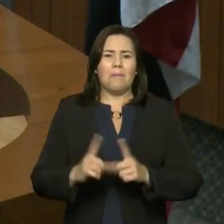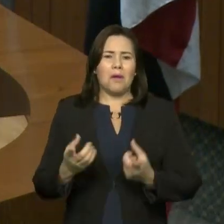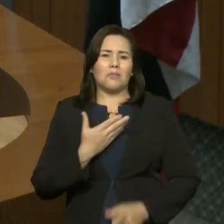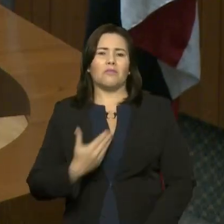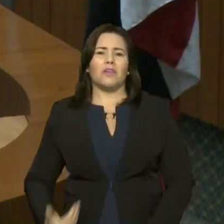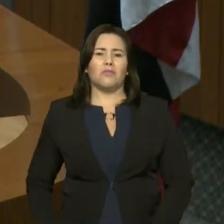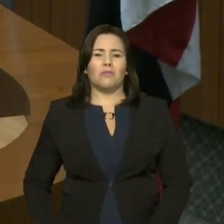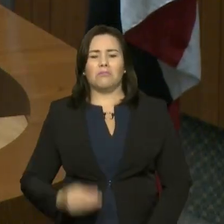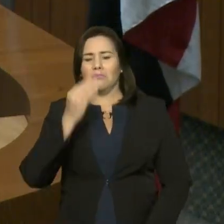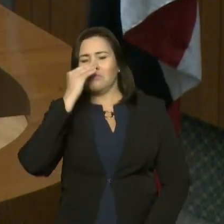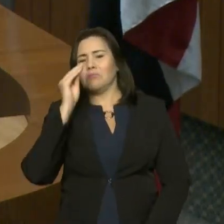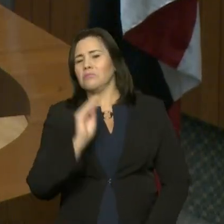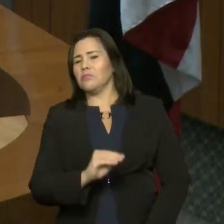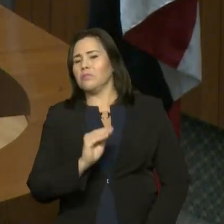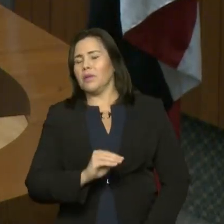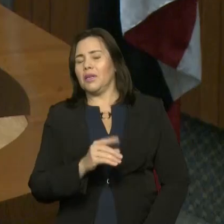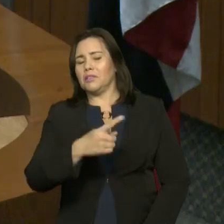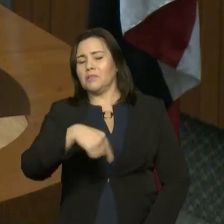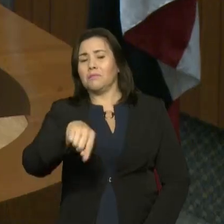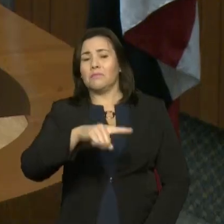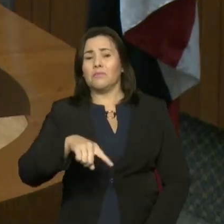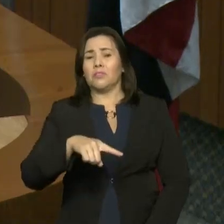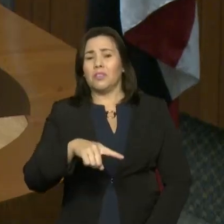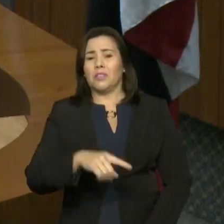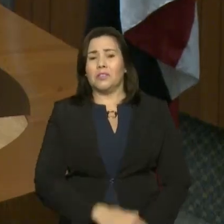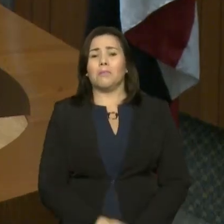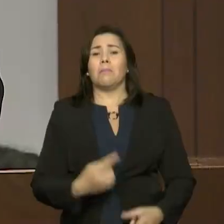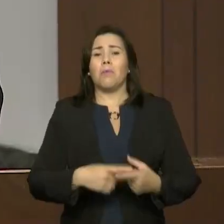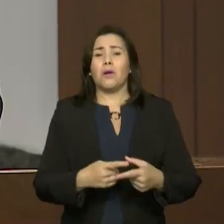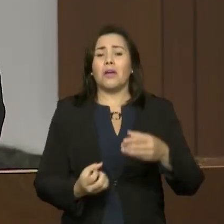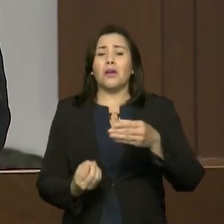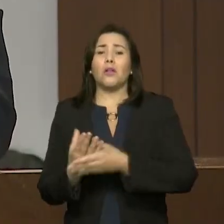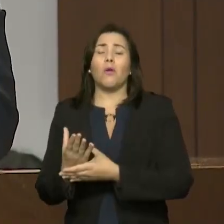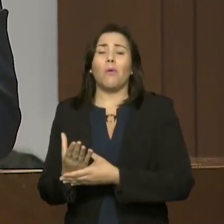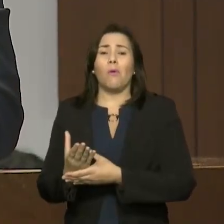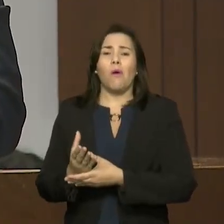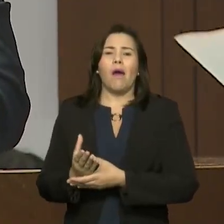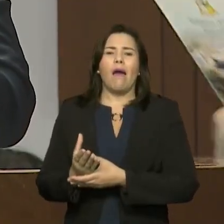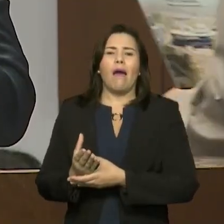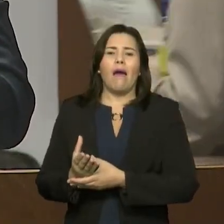desrespeitados pelo governador do estado, que cria gratificação especial apenas para quem